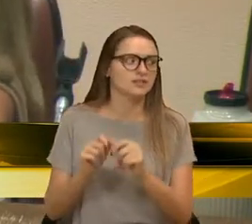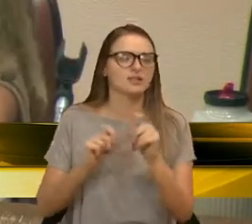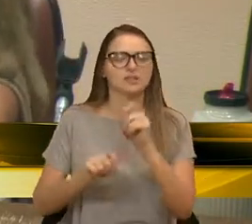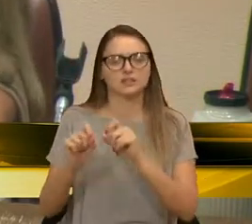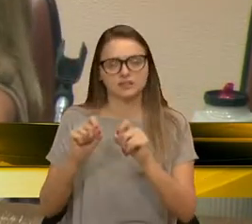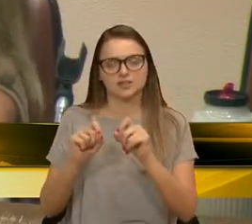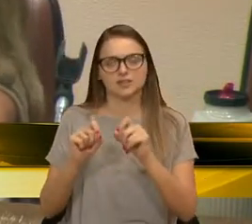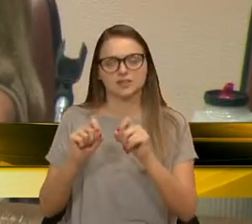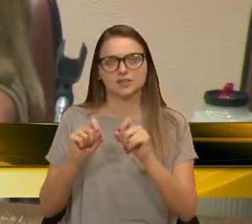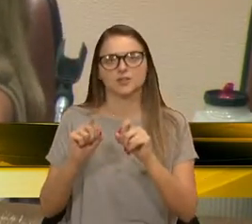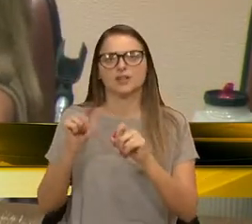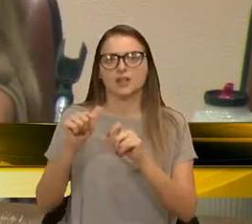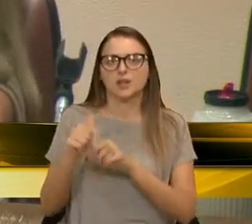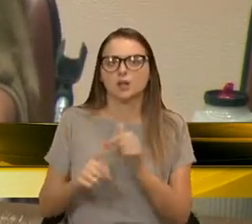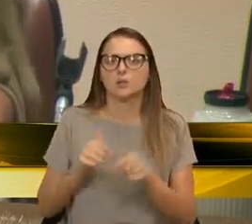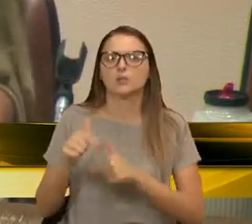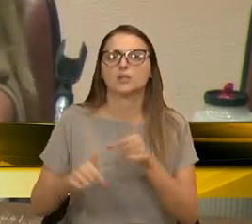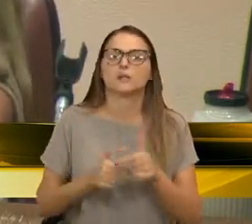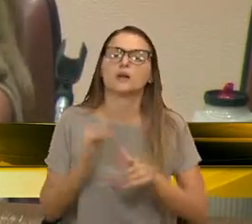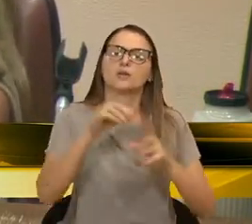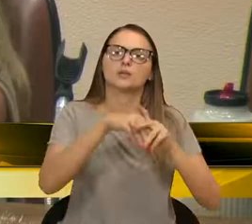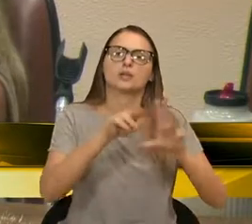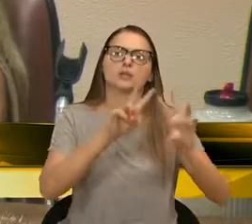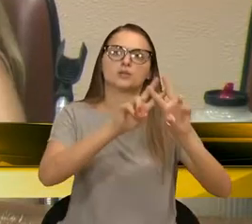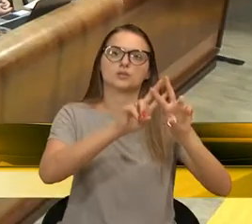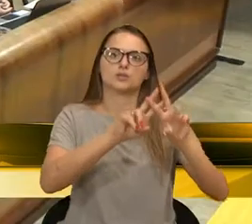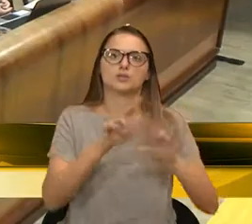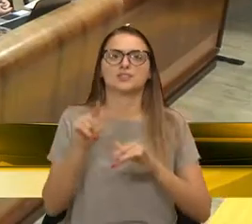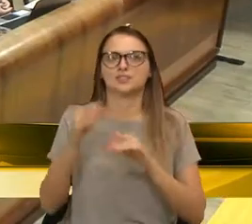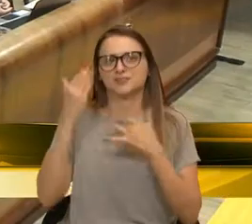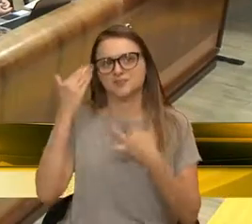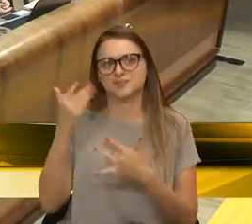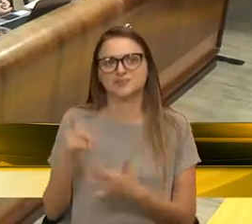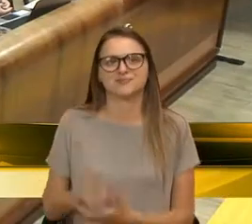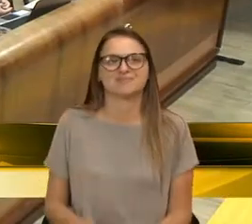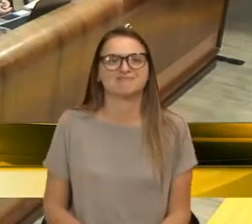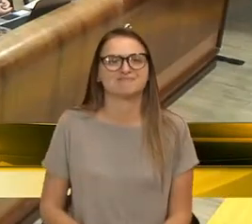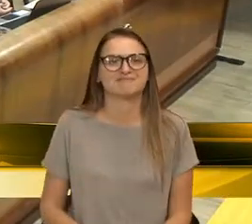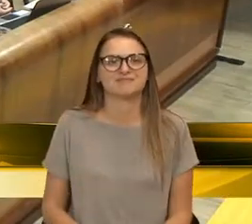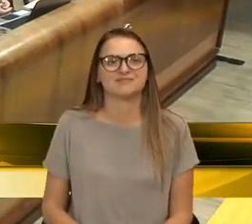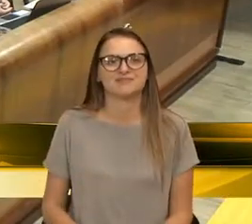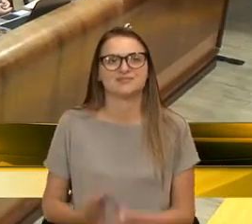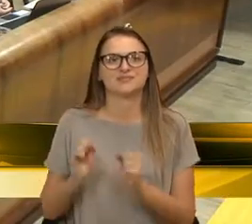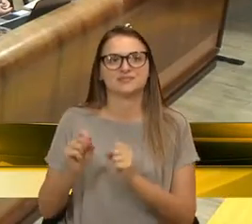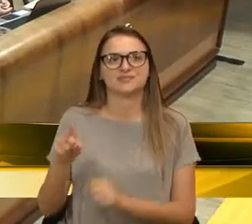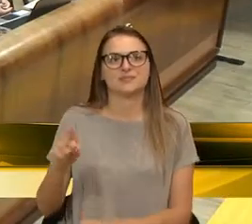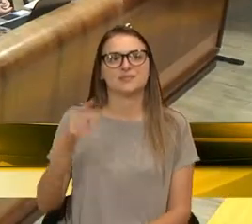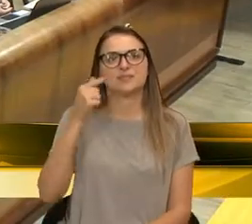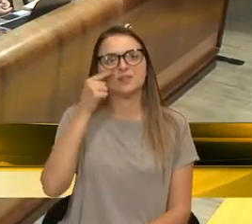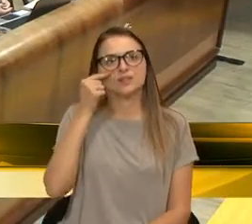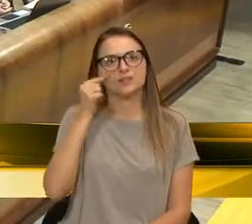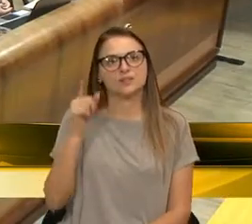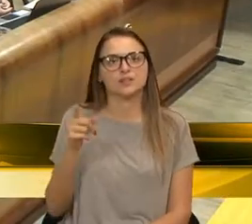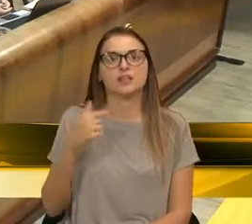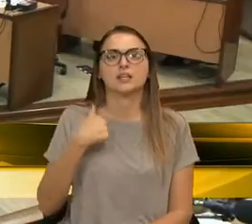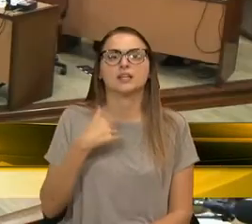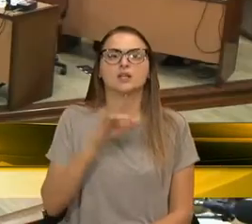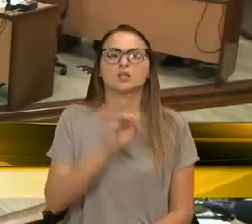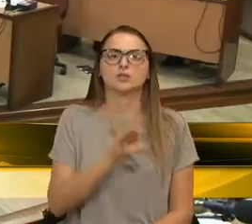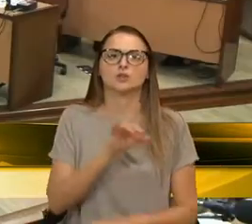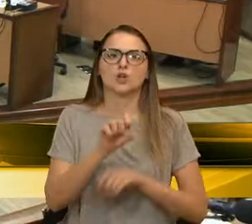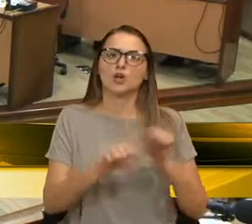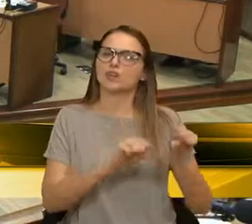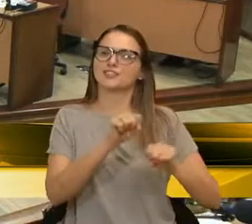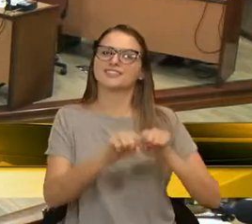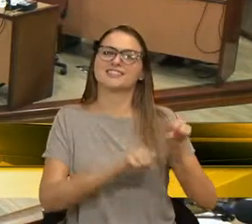estamos fazendo para o trabalho nos presídios contigo, tá bom? Perfeito. Vereadora Tatiane, eu só fui ciclista na